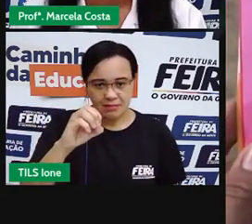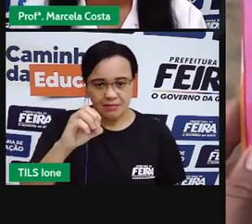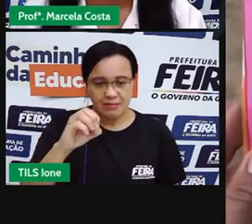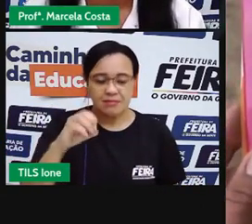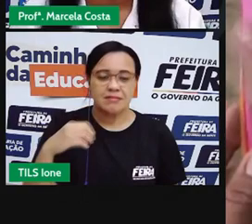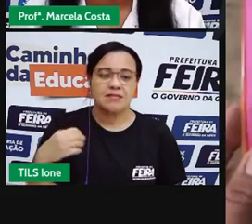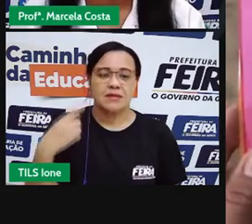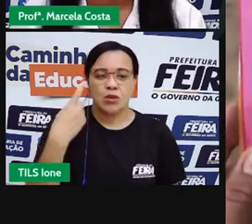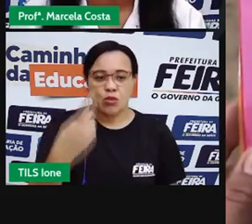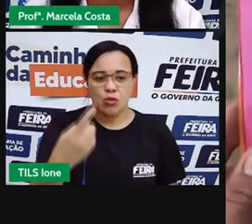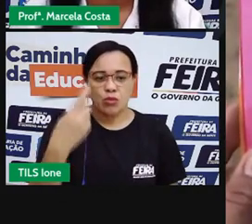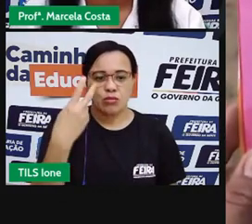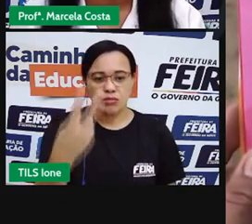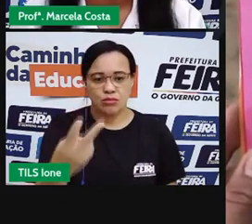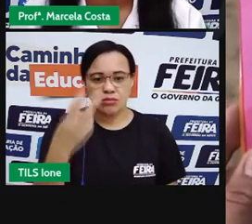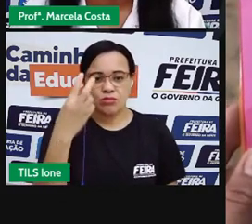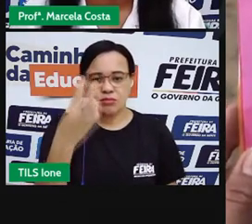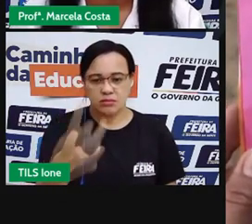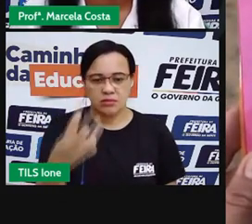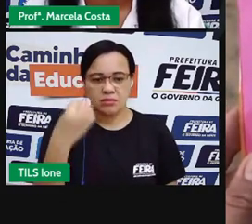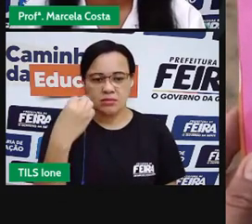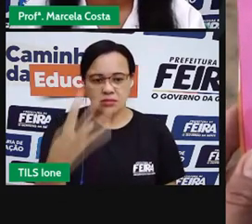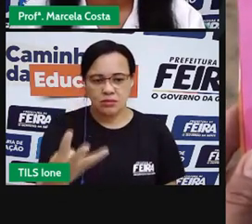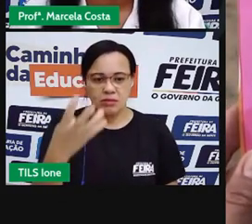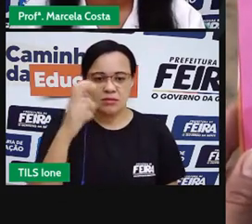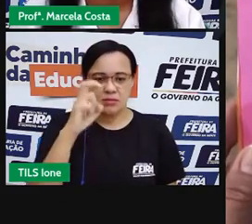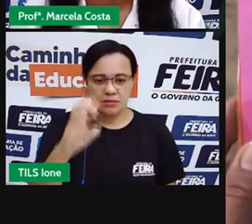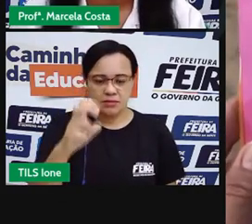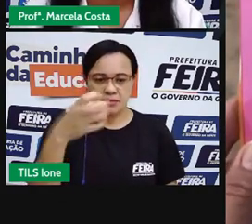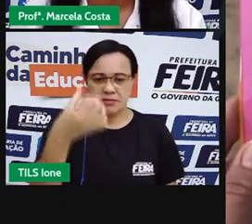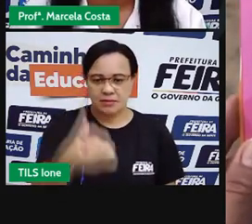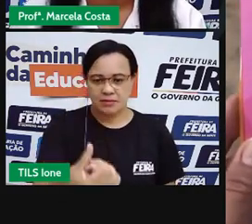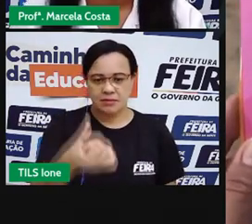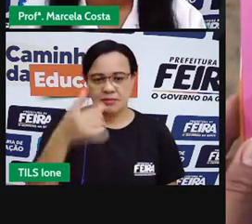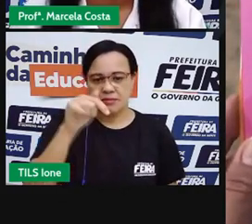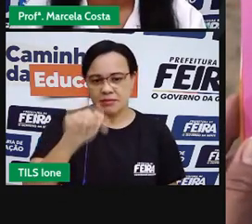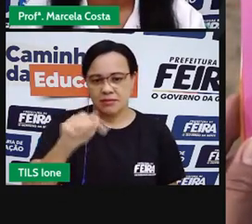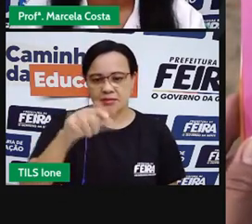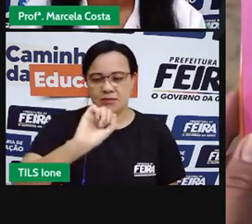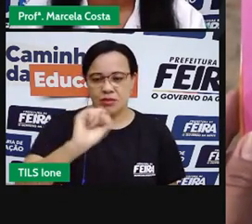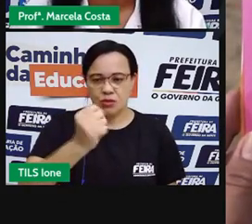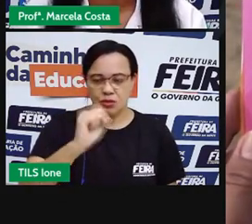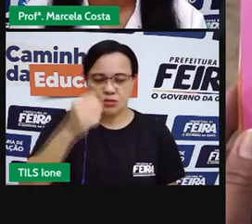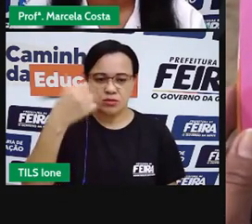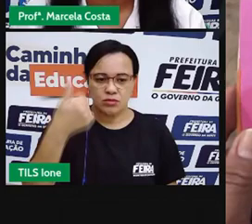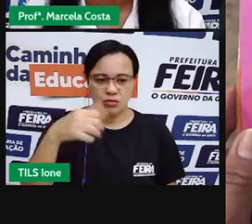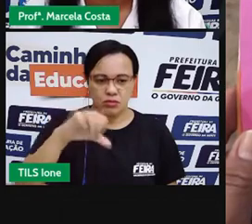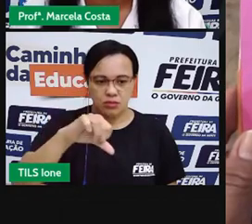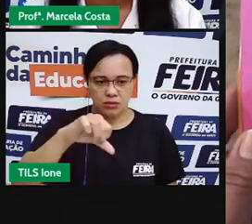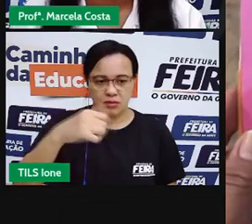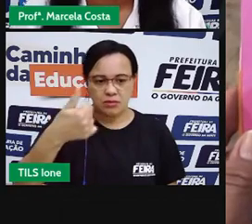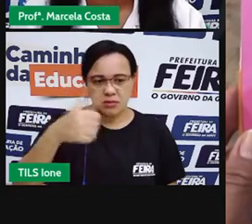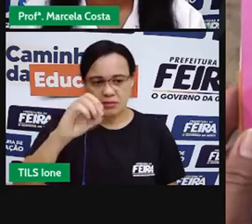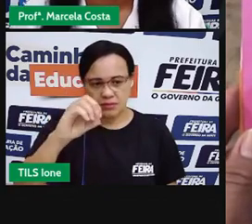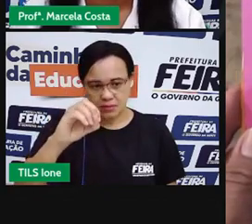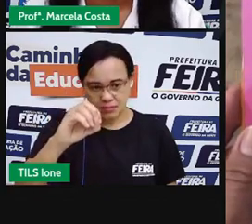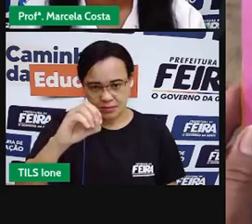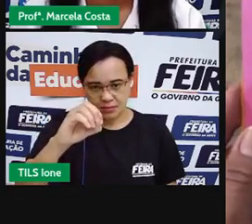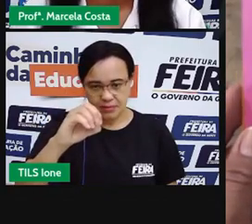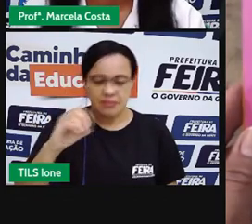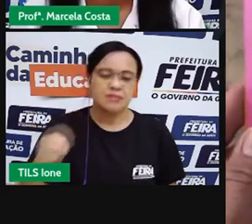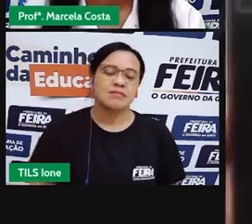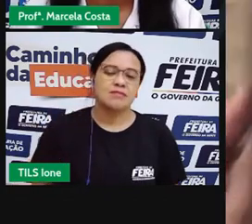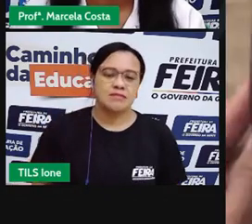dez. Um, dois, três, quatro, cinco, seis, sete, oito, nove, dez.